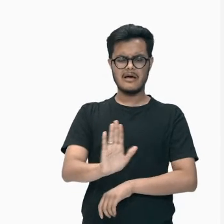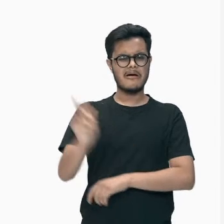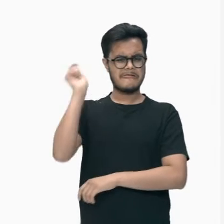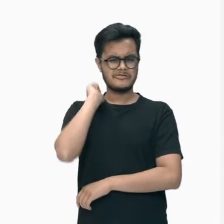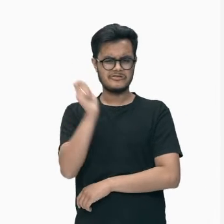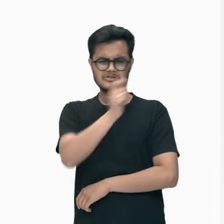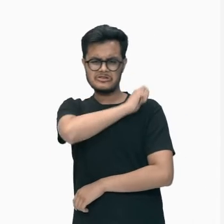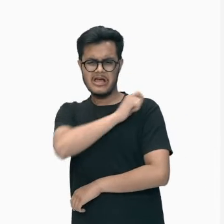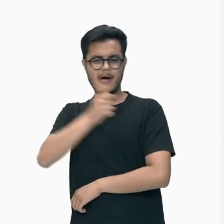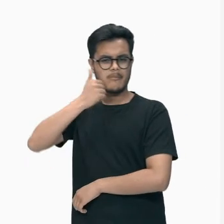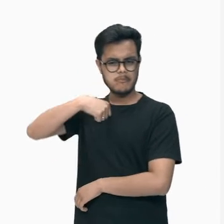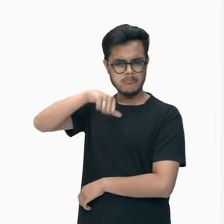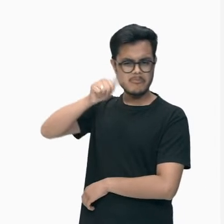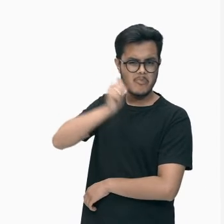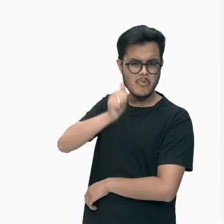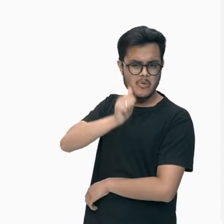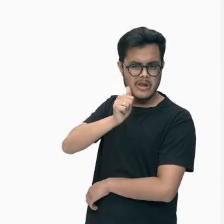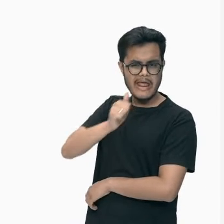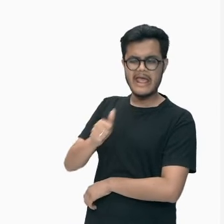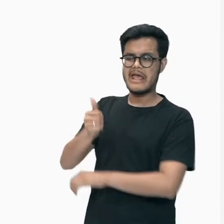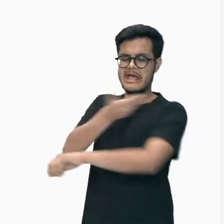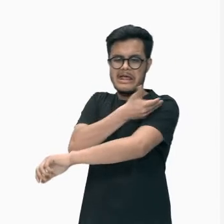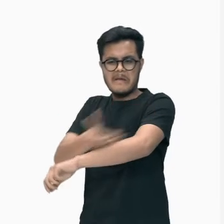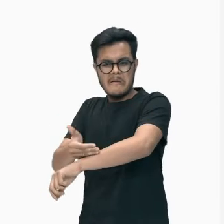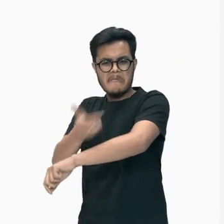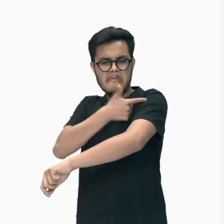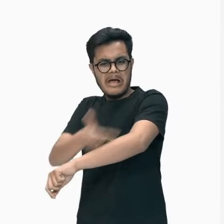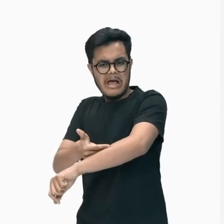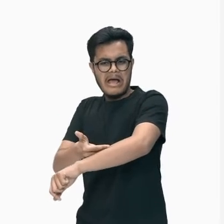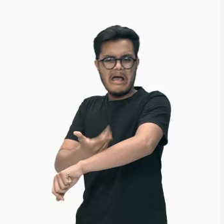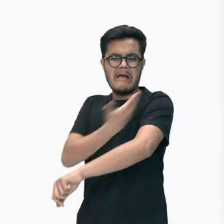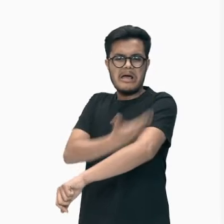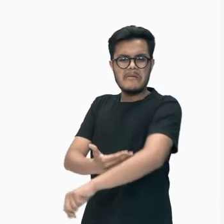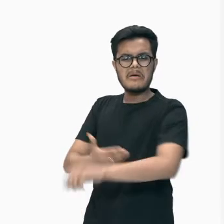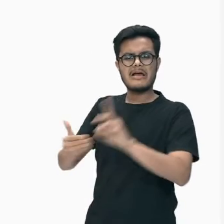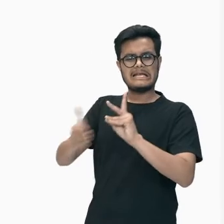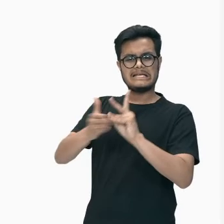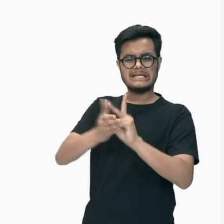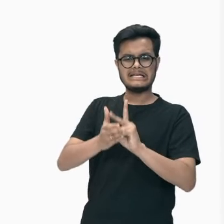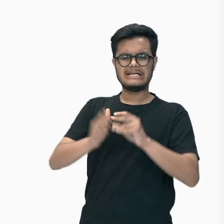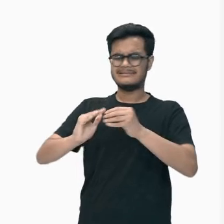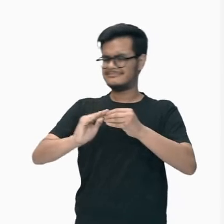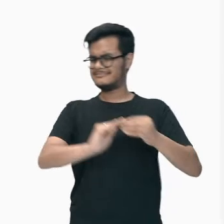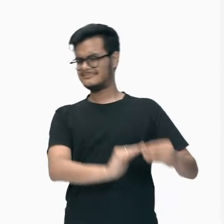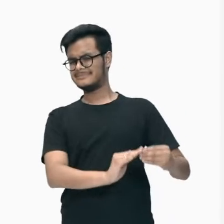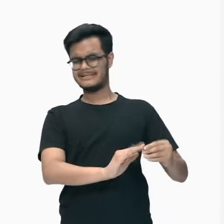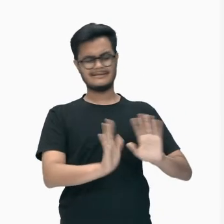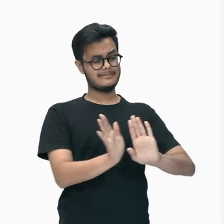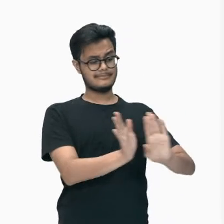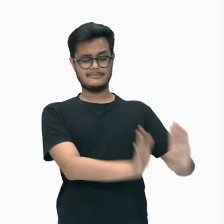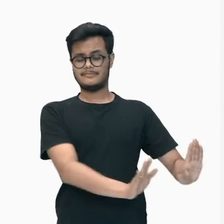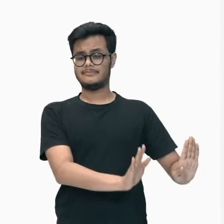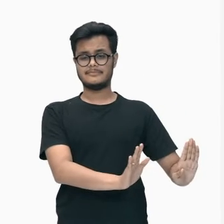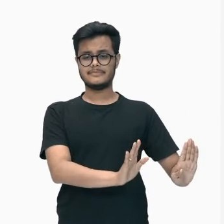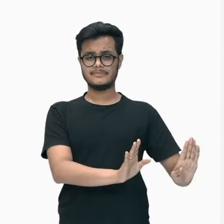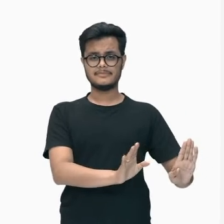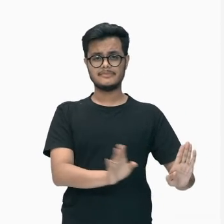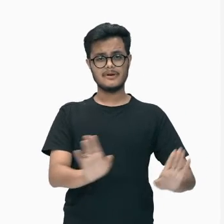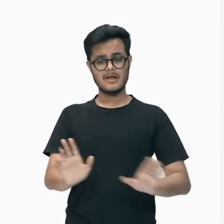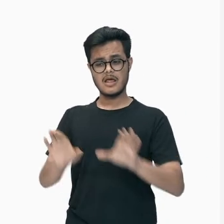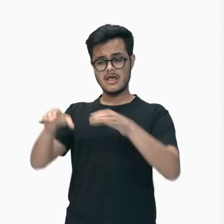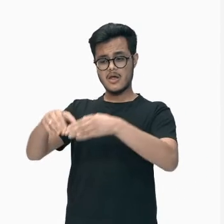escravizada, as mulheres, os brancos empobrecidos, os indígenas, estavam fora desse processo. Quando se falava